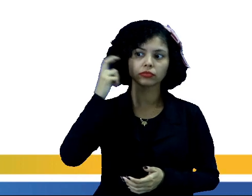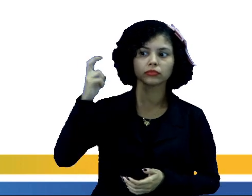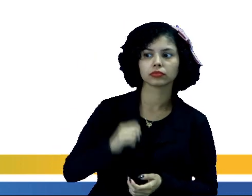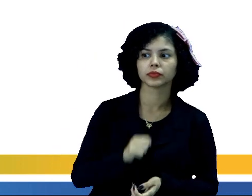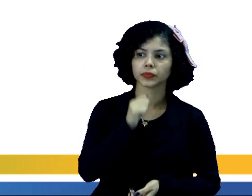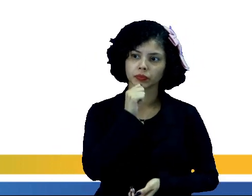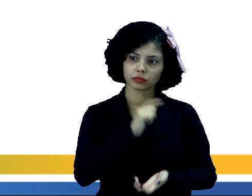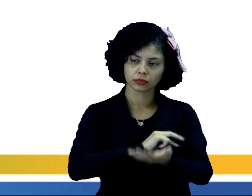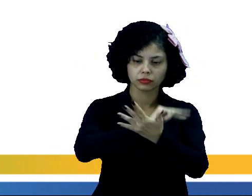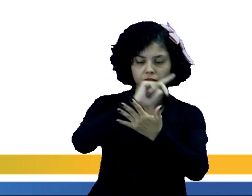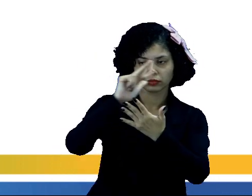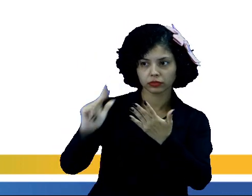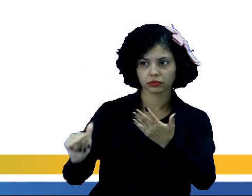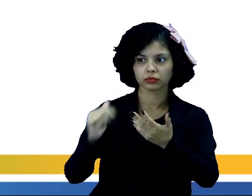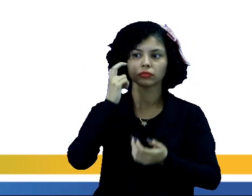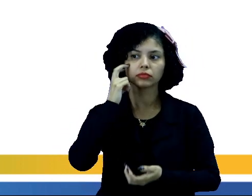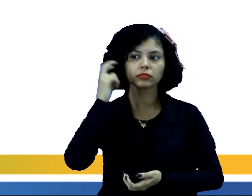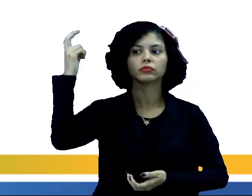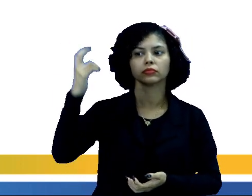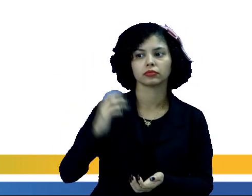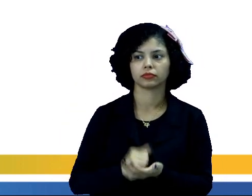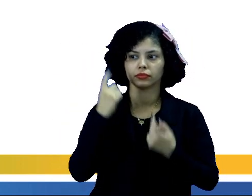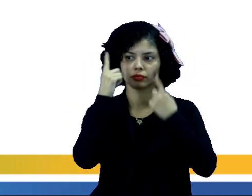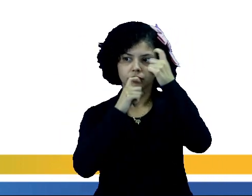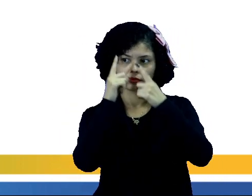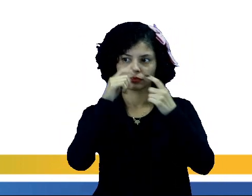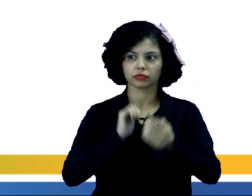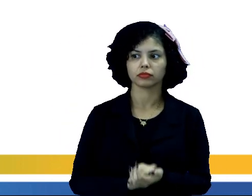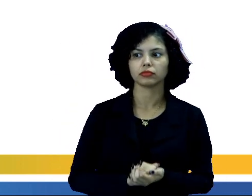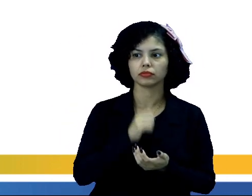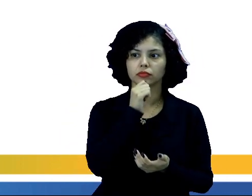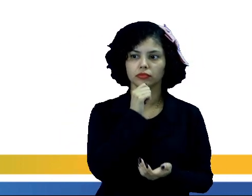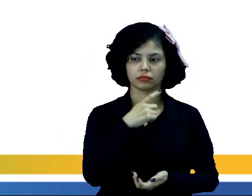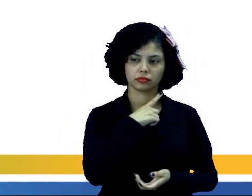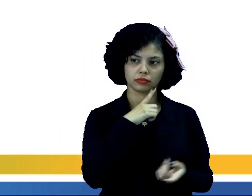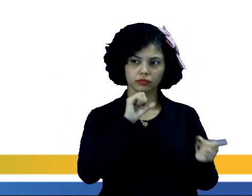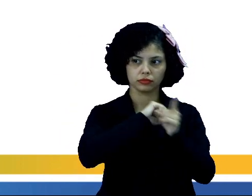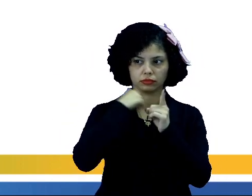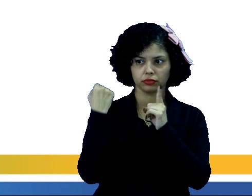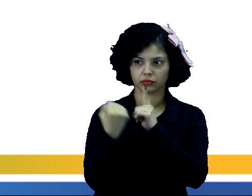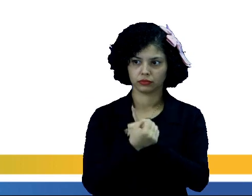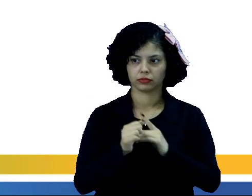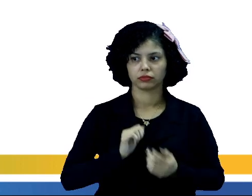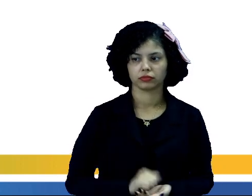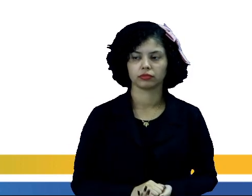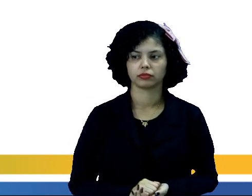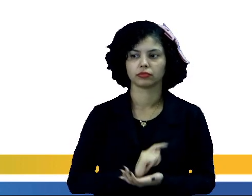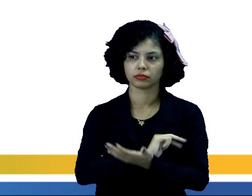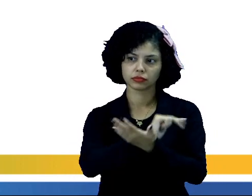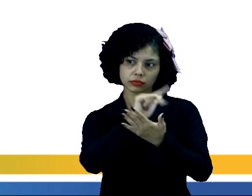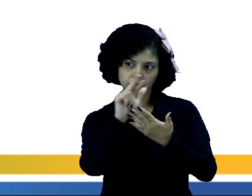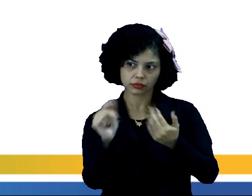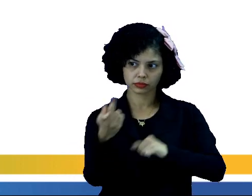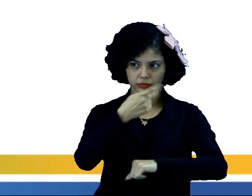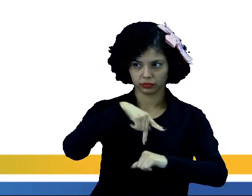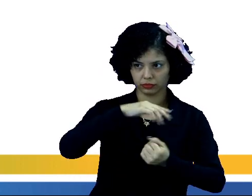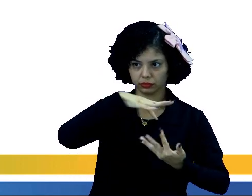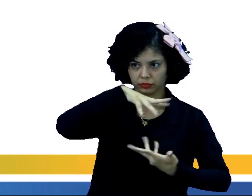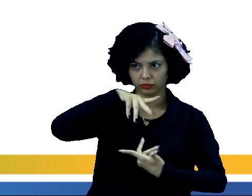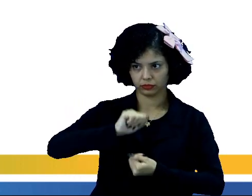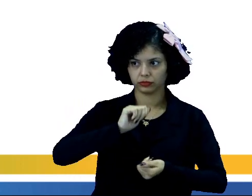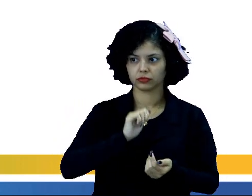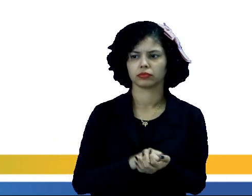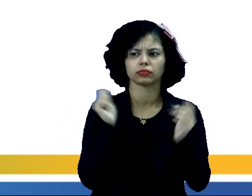Pluralidade cultural consiste na diversidade de culturas e expressões culturais existentes na sociedade. Em